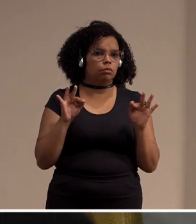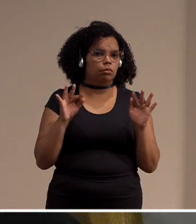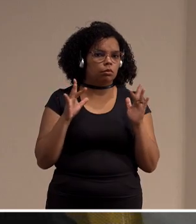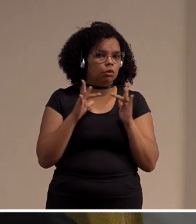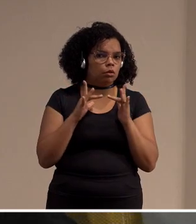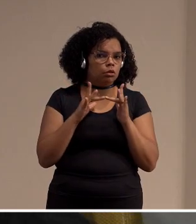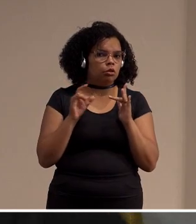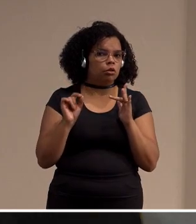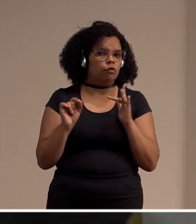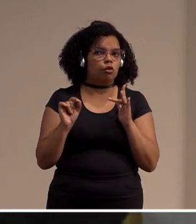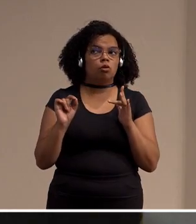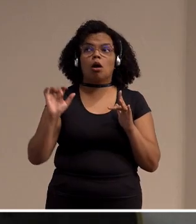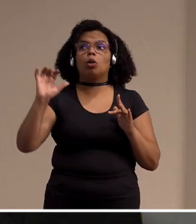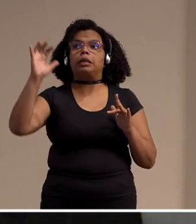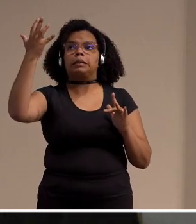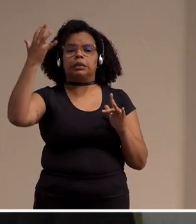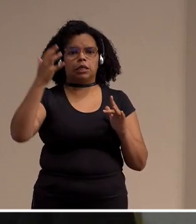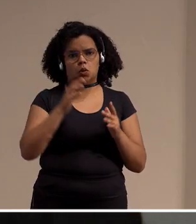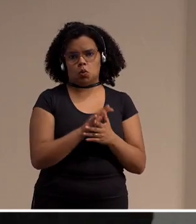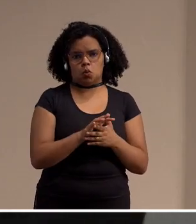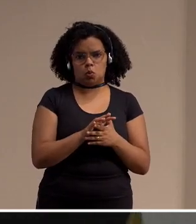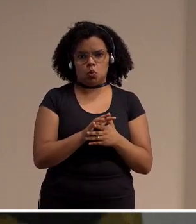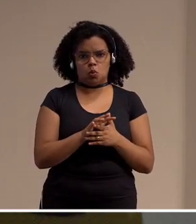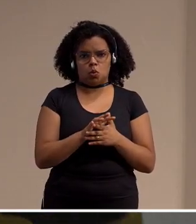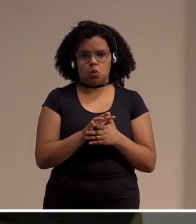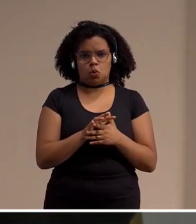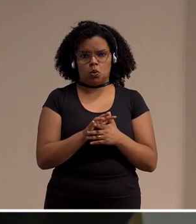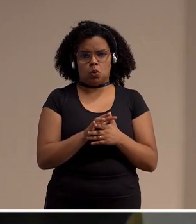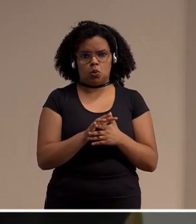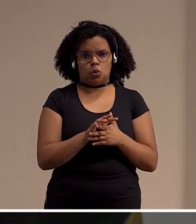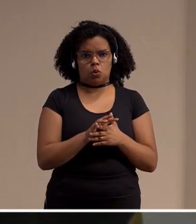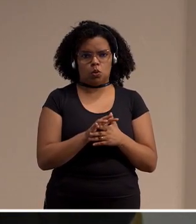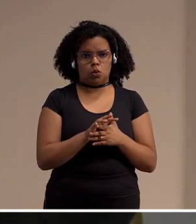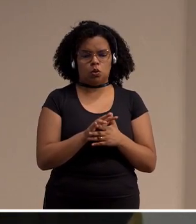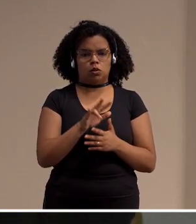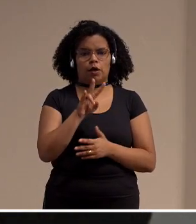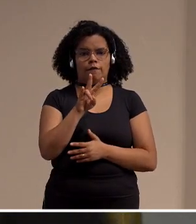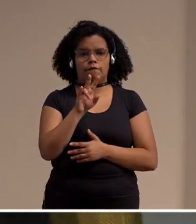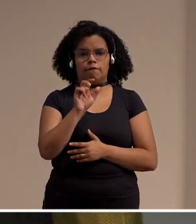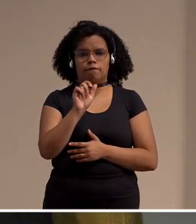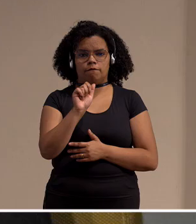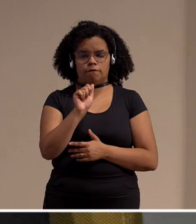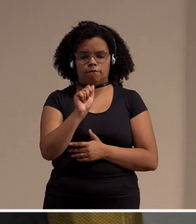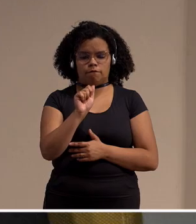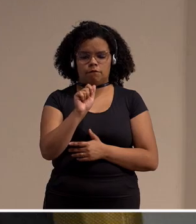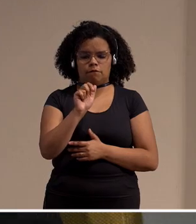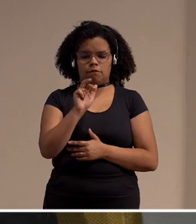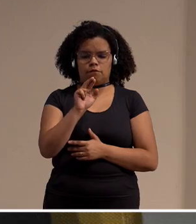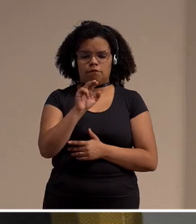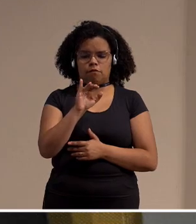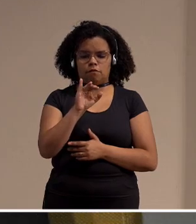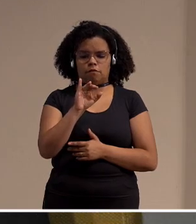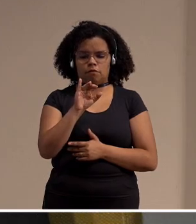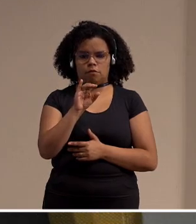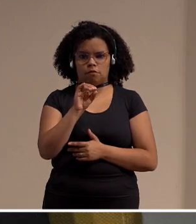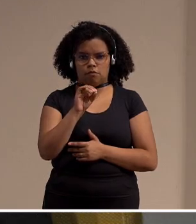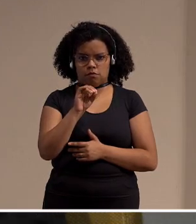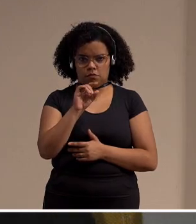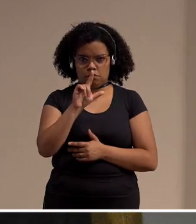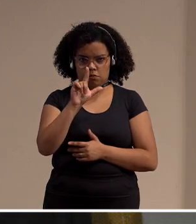foi o acaso que trouxe a varíola e que matou comunidades inteiras indígenas. Mas a gente sabe bem